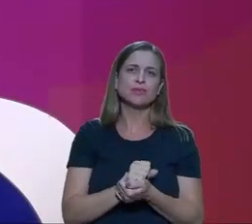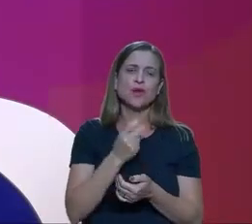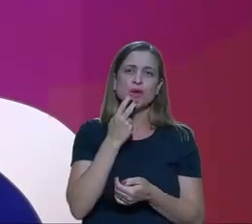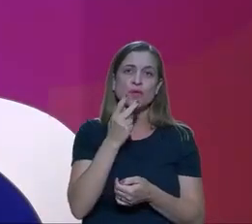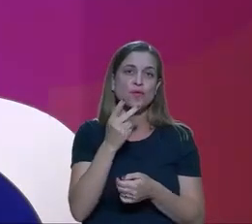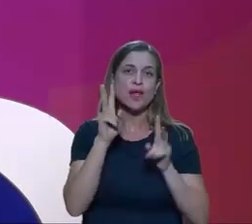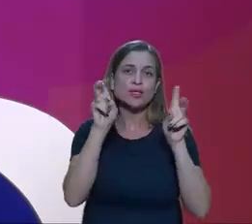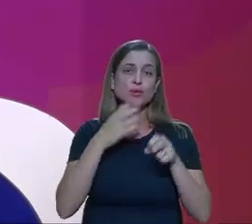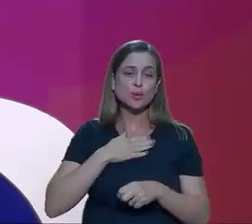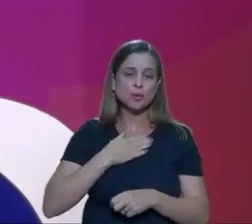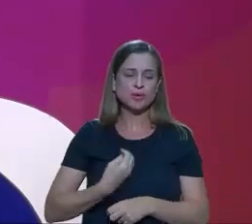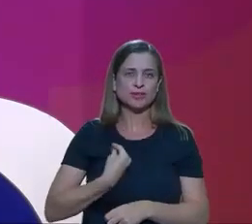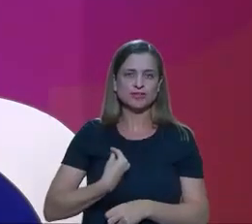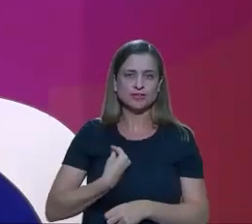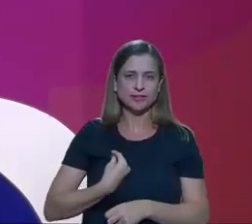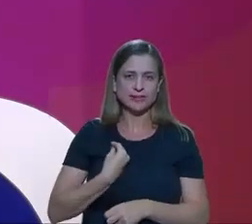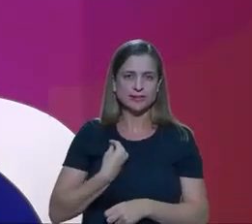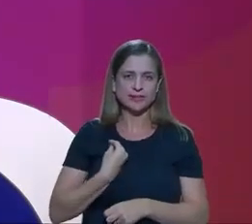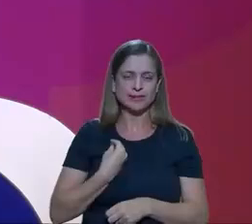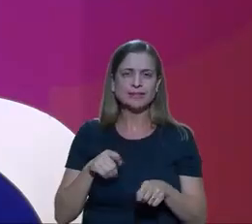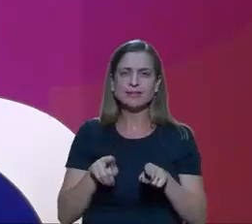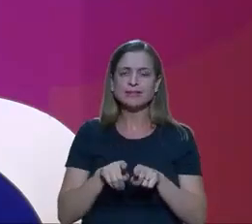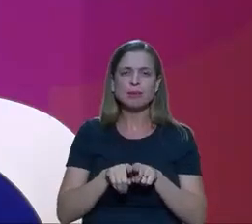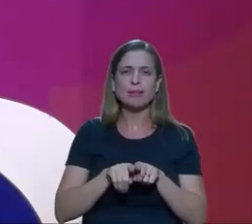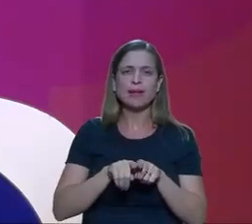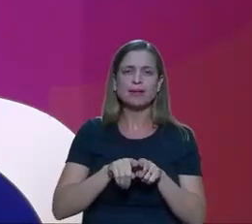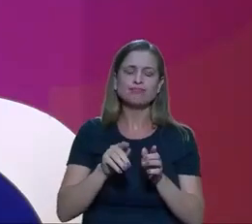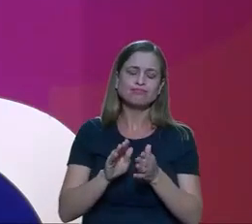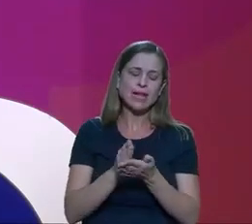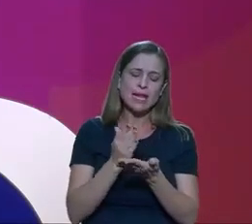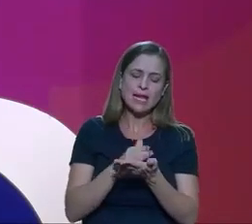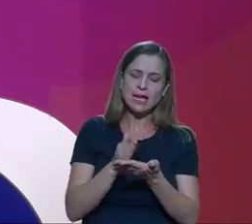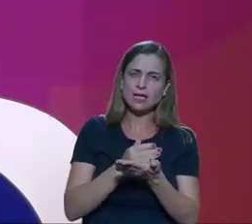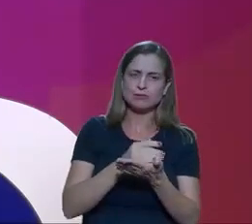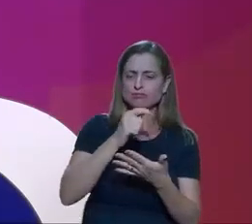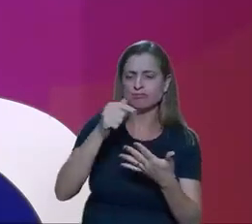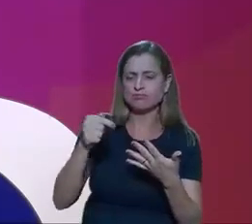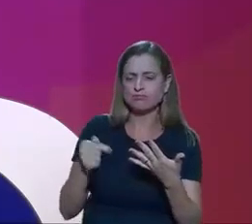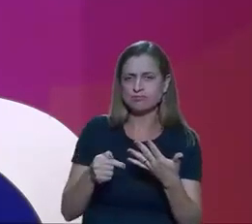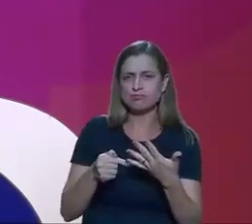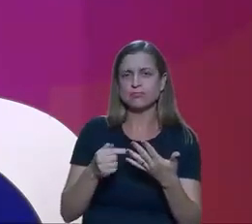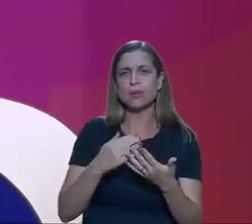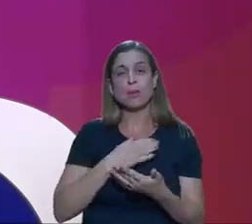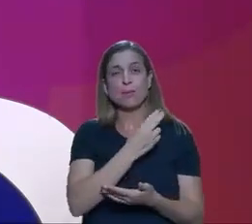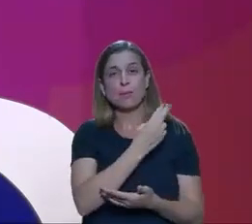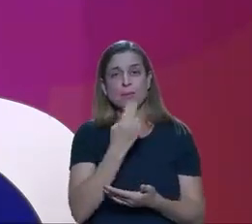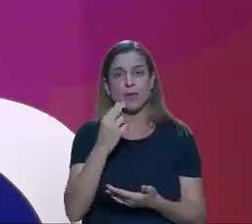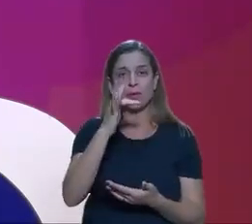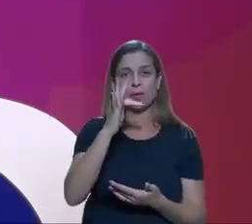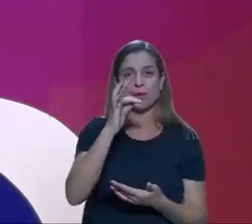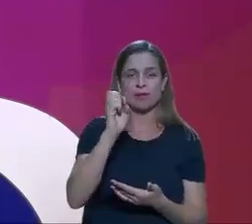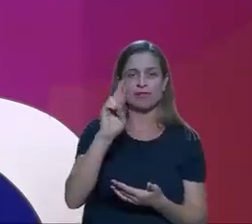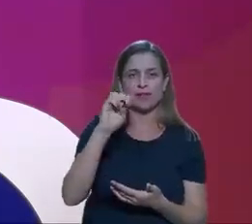minha vida e sobre alguns livros. Meu nome é Fernando Braga